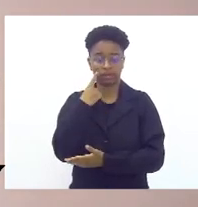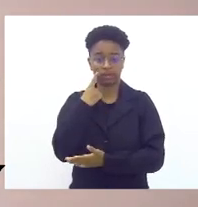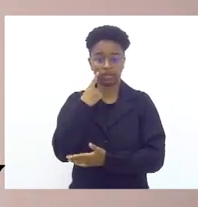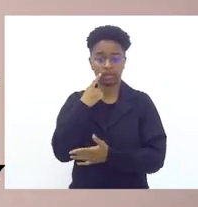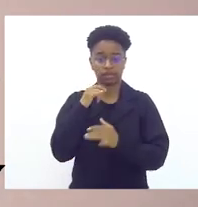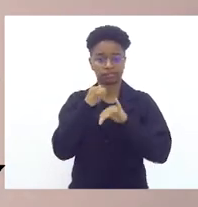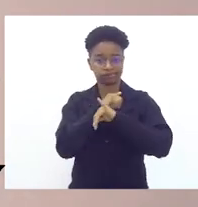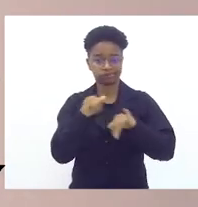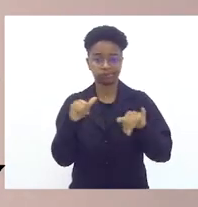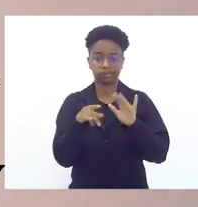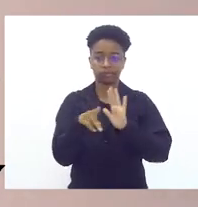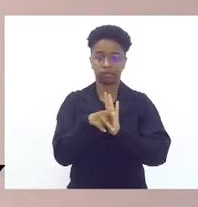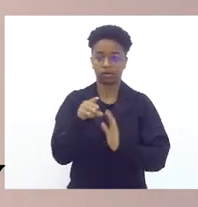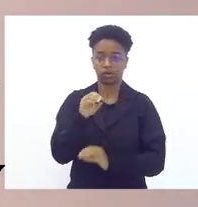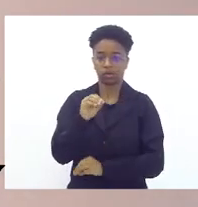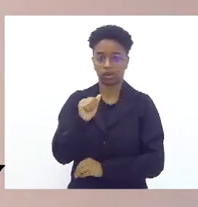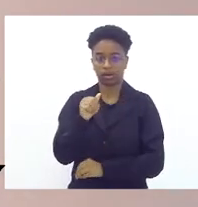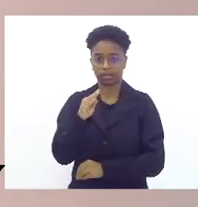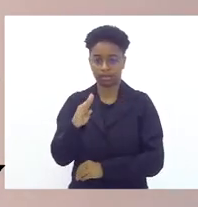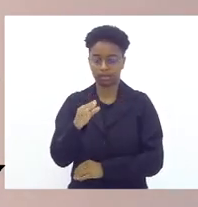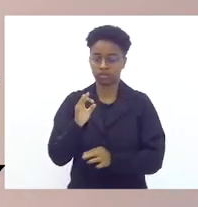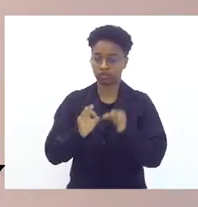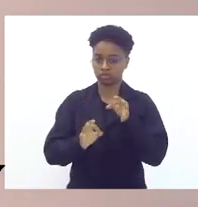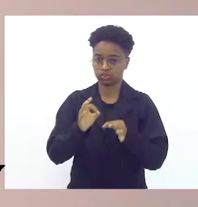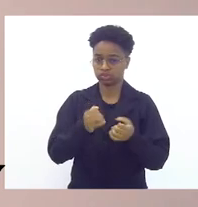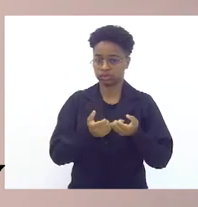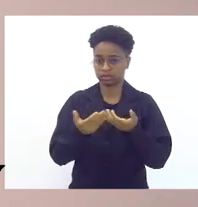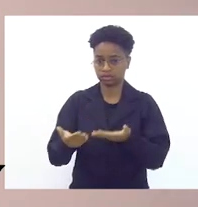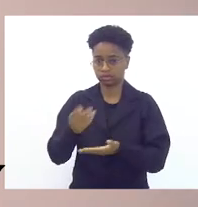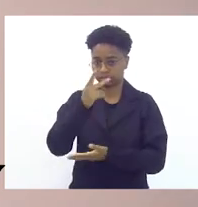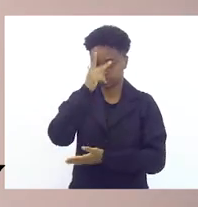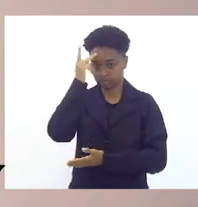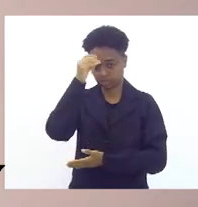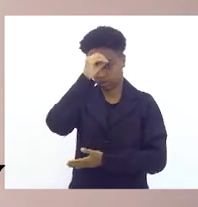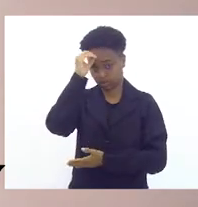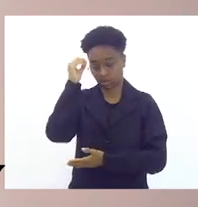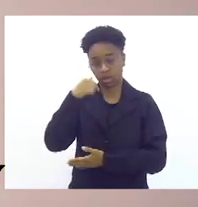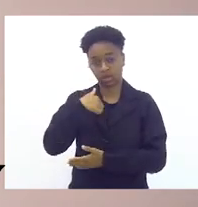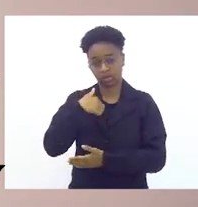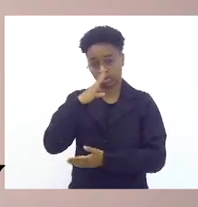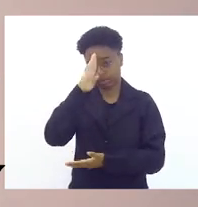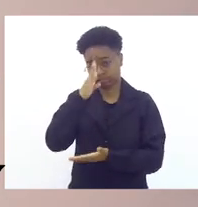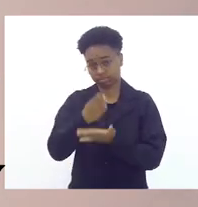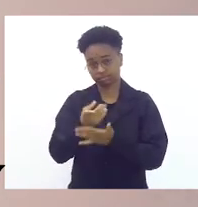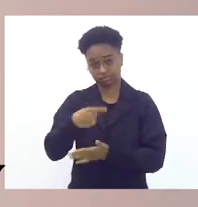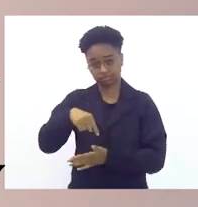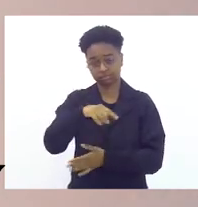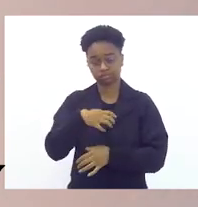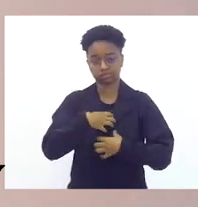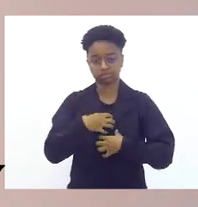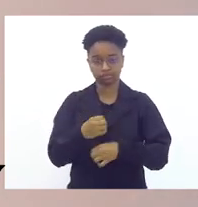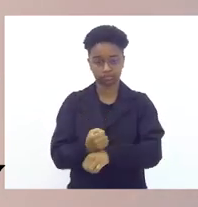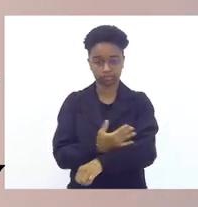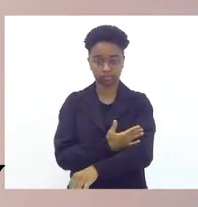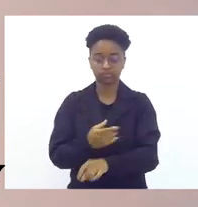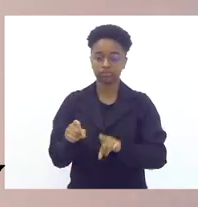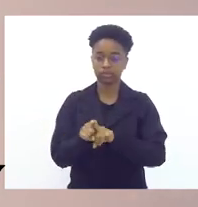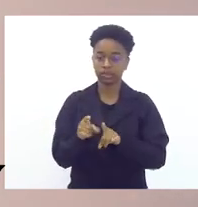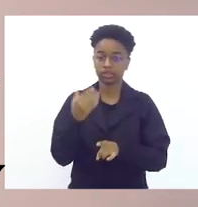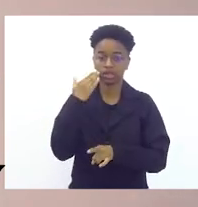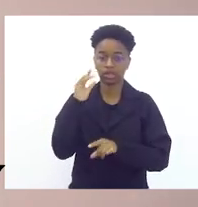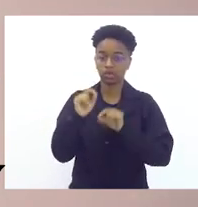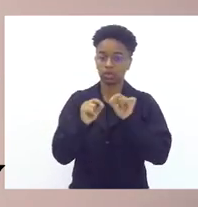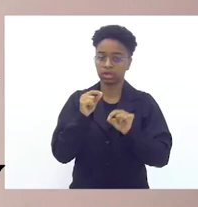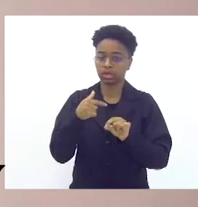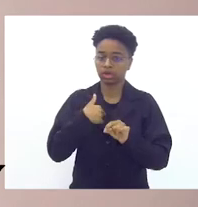OAB Justiça Paris inocente creio que vocês irão se emocionar muito entender mais um pouco do que eu passei